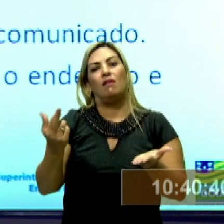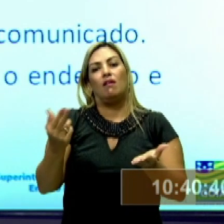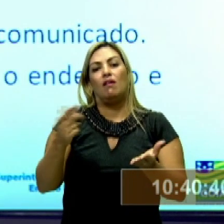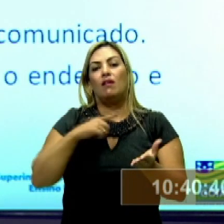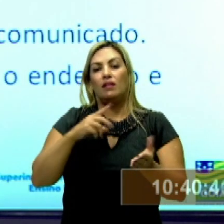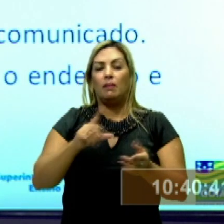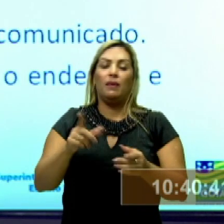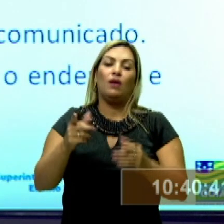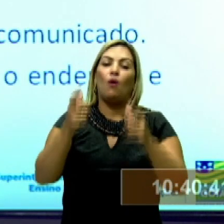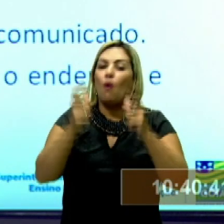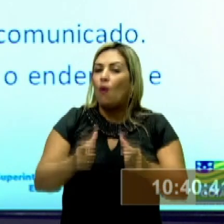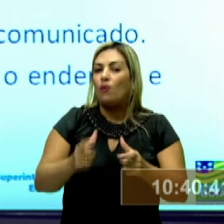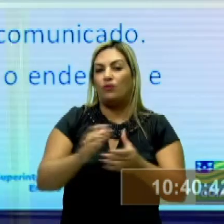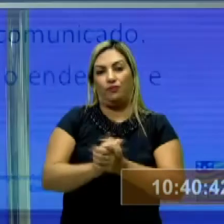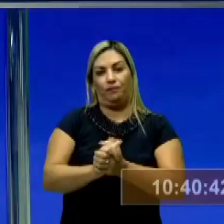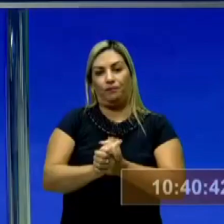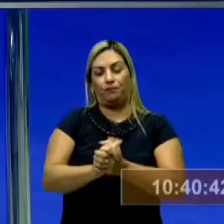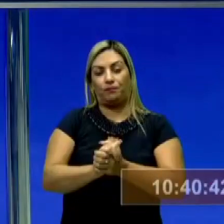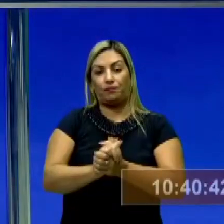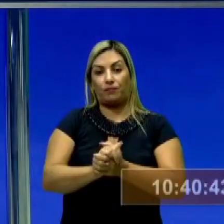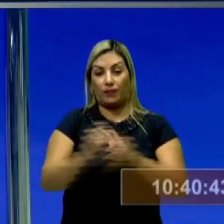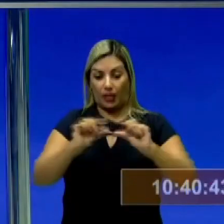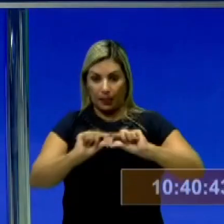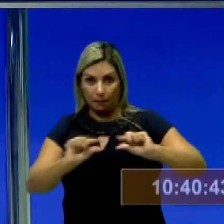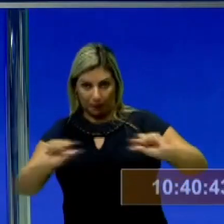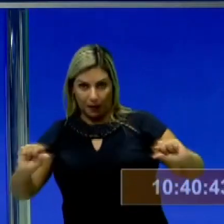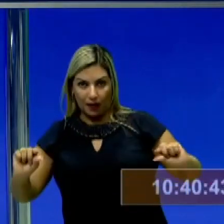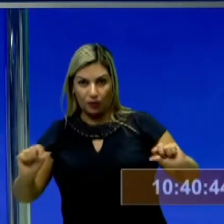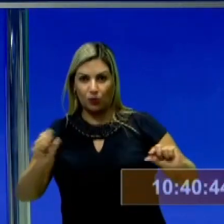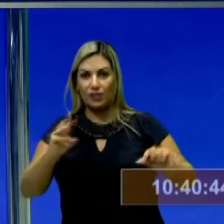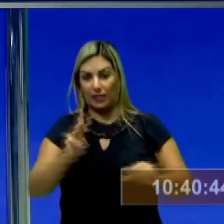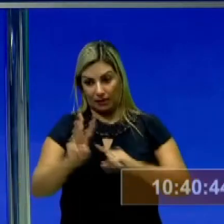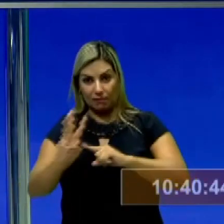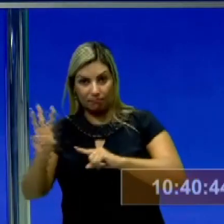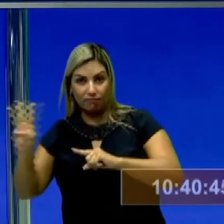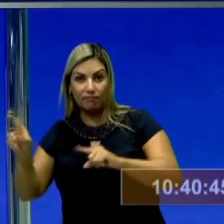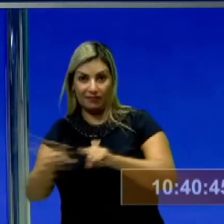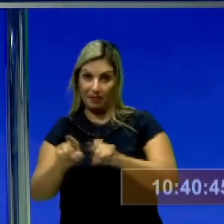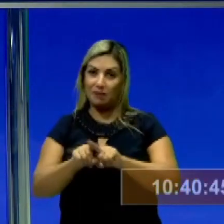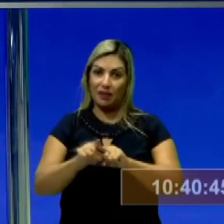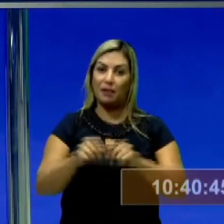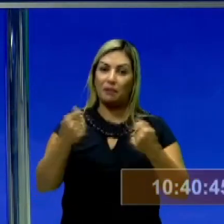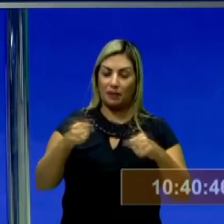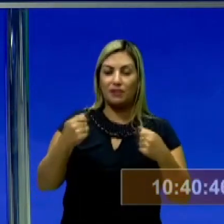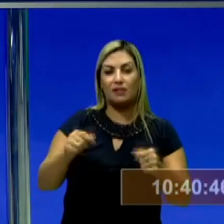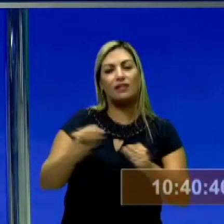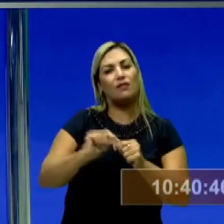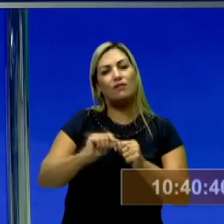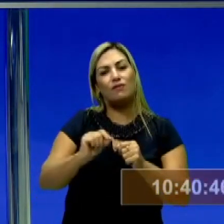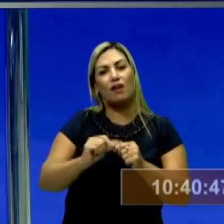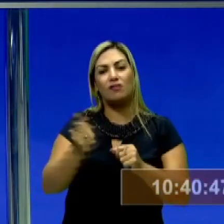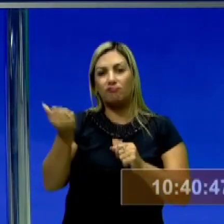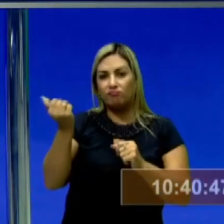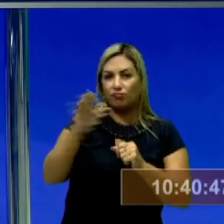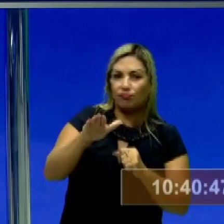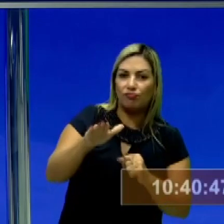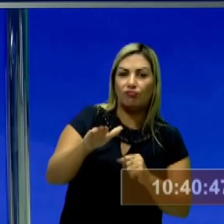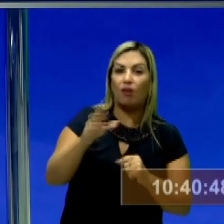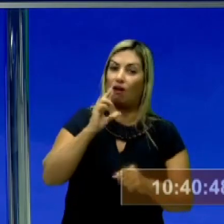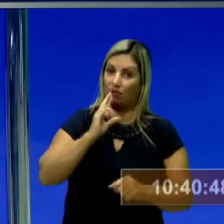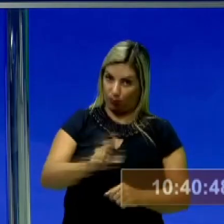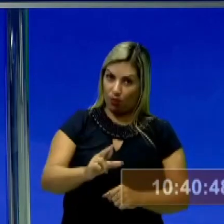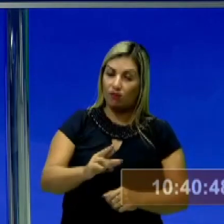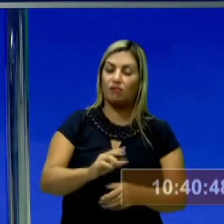sessão que se destina. Então, assim, lá embaixo, se for eletrônico, automaticamente, quando ele faz o lançamento dessa